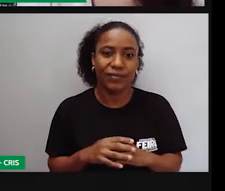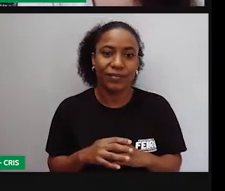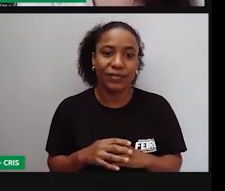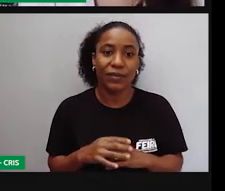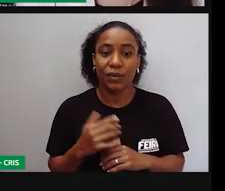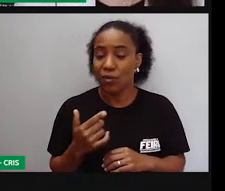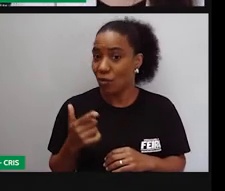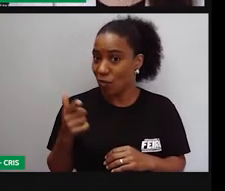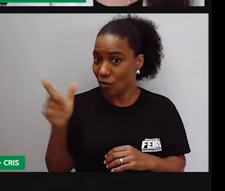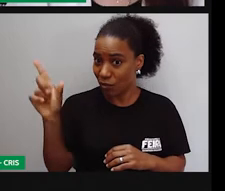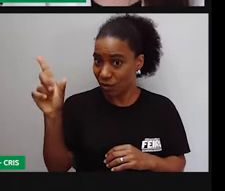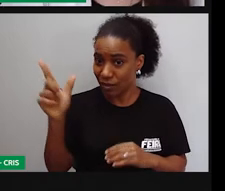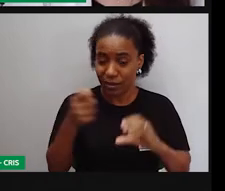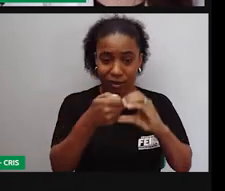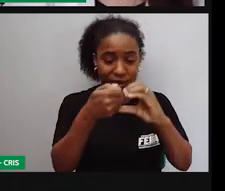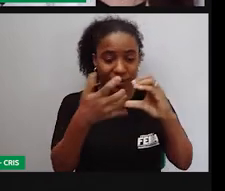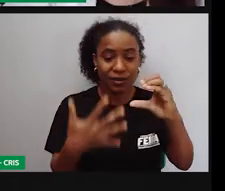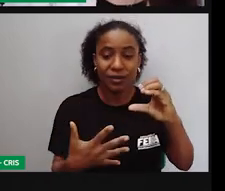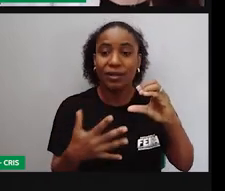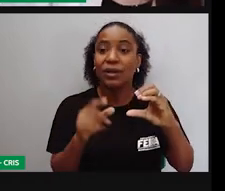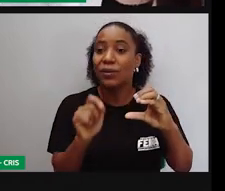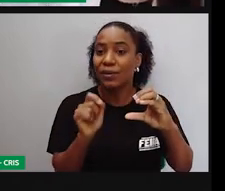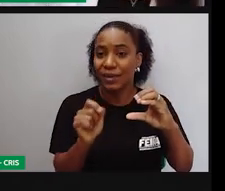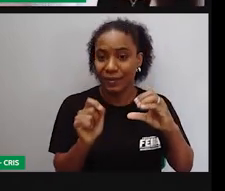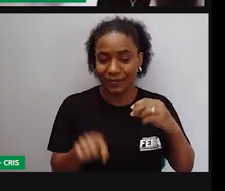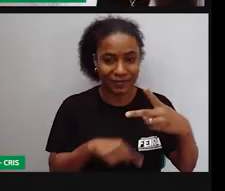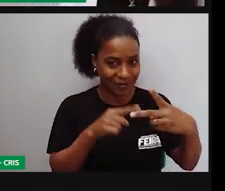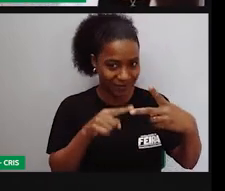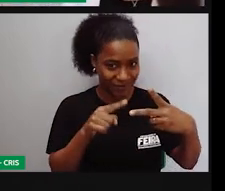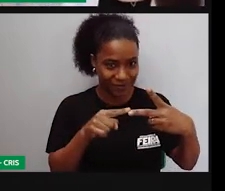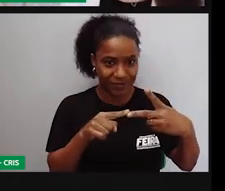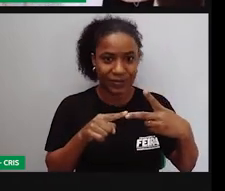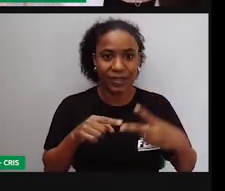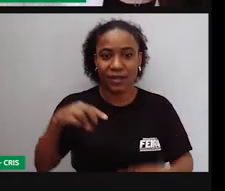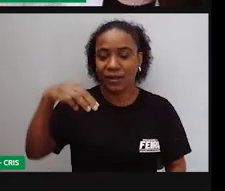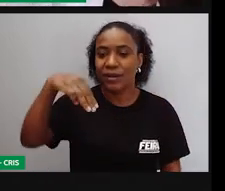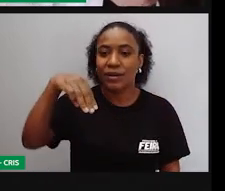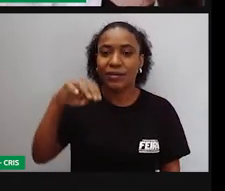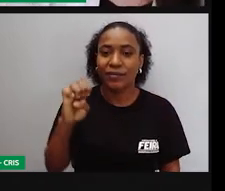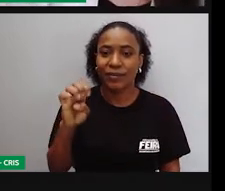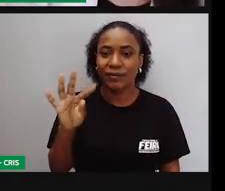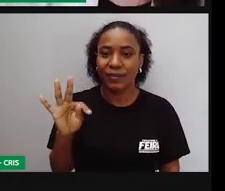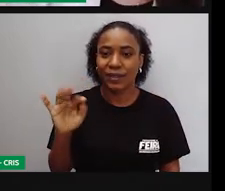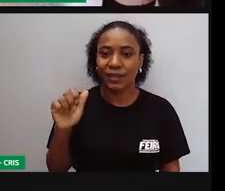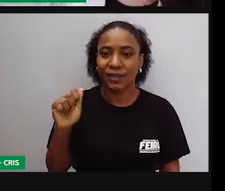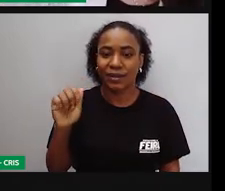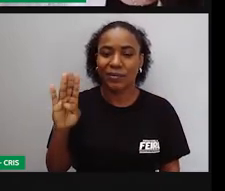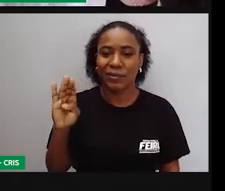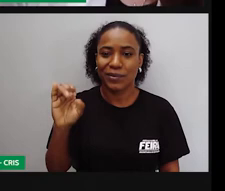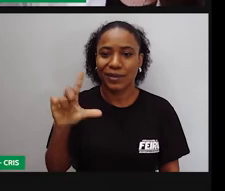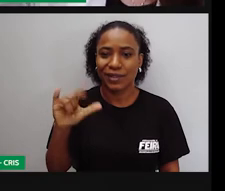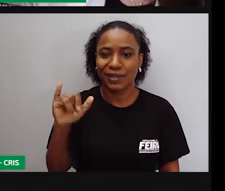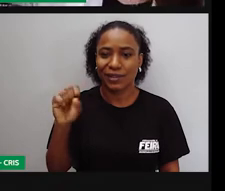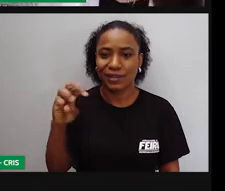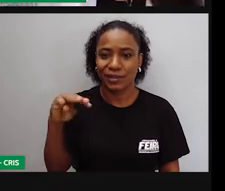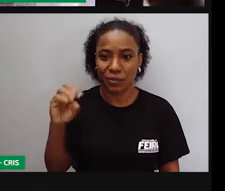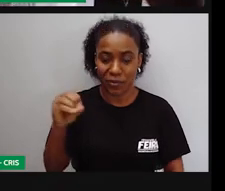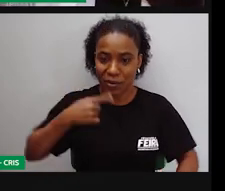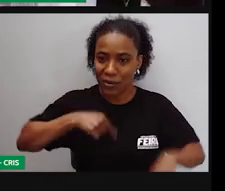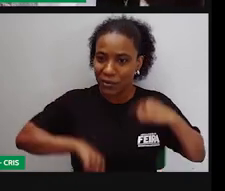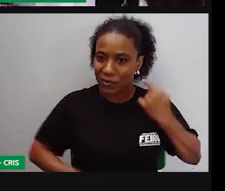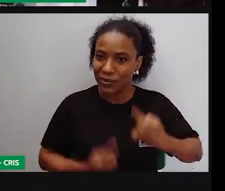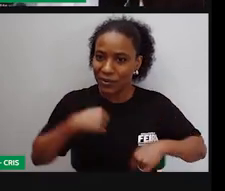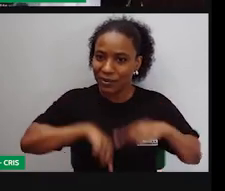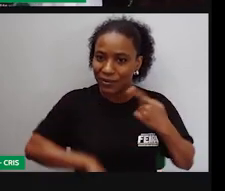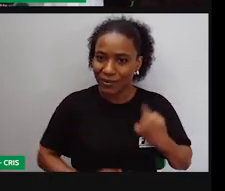seres vivos, que é o metabolismo. Todo mundo já deve ter escutado falar nessa palavra. Ah, fulano tem um metabolismo